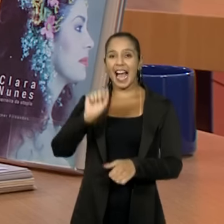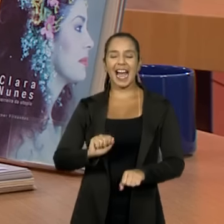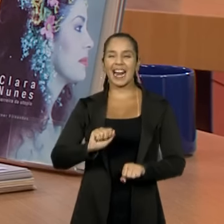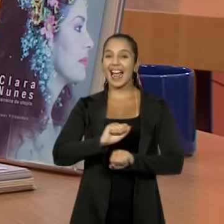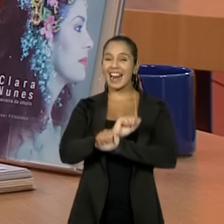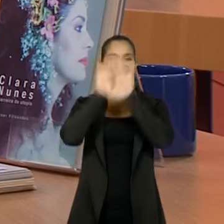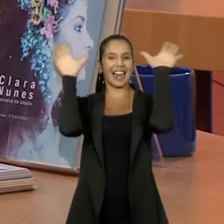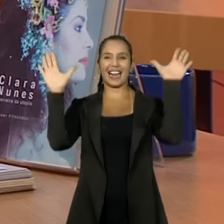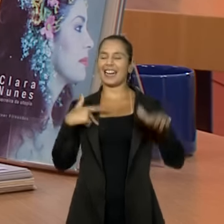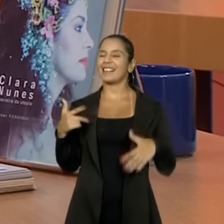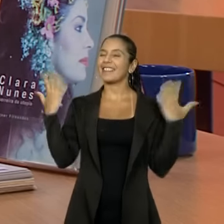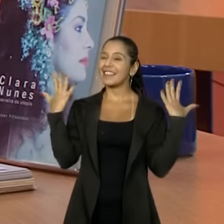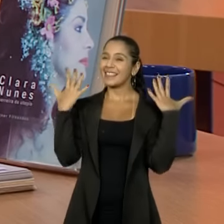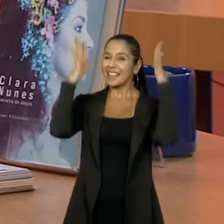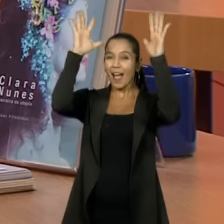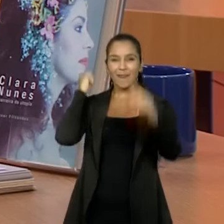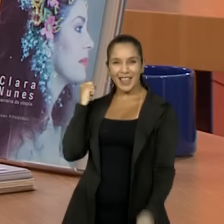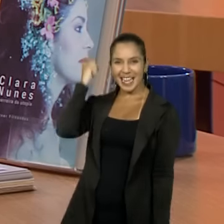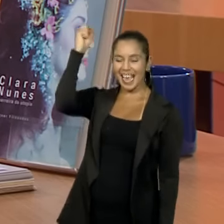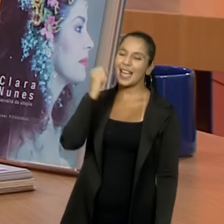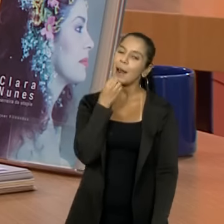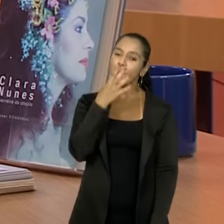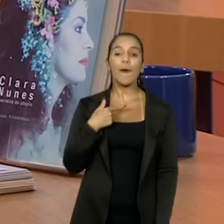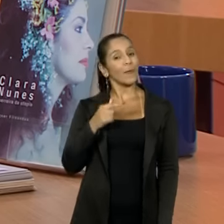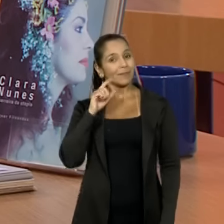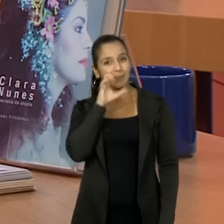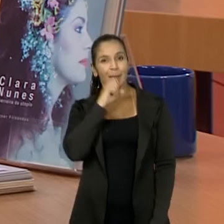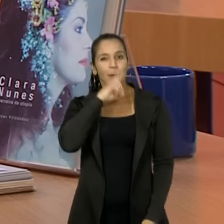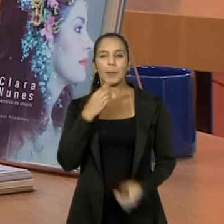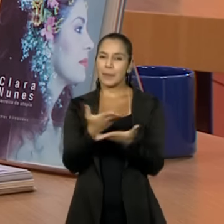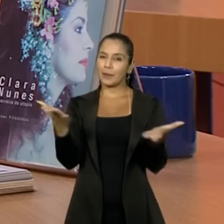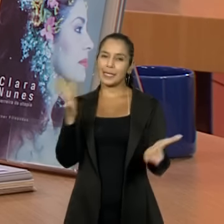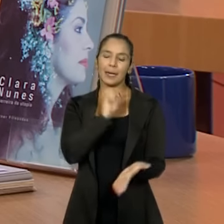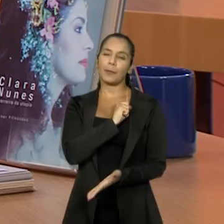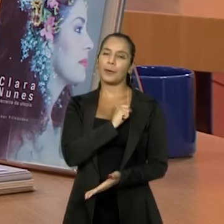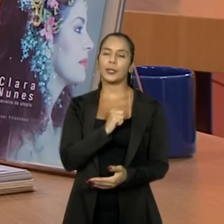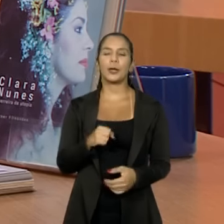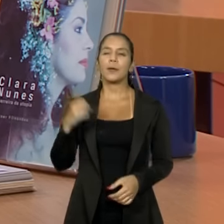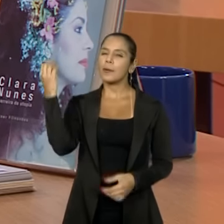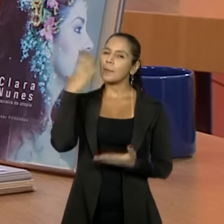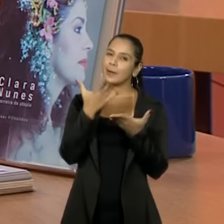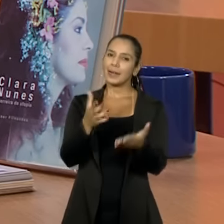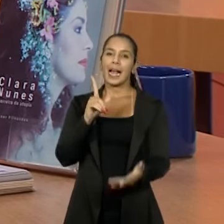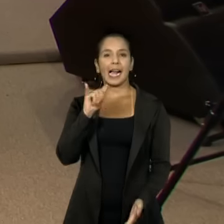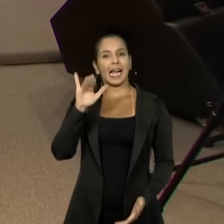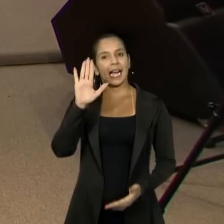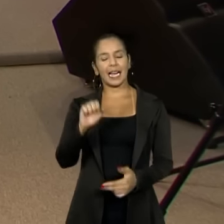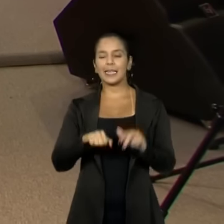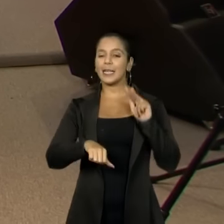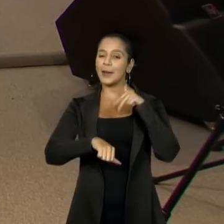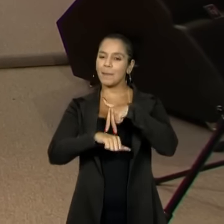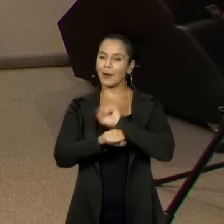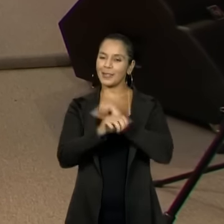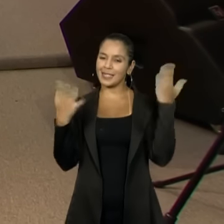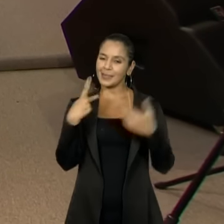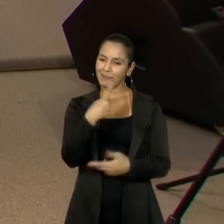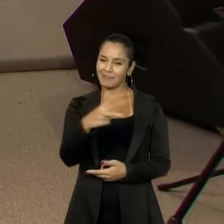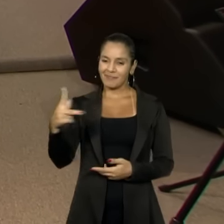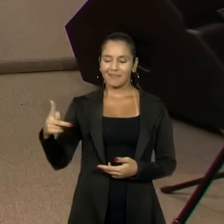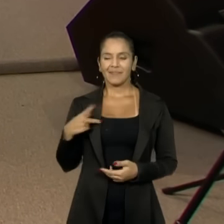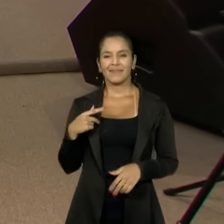clareou. Salve, guerreira! Bom final de semana pra vocês, meus amores. Muita luz. E Aline, o palco do Sem Censura é seu. Salve,